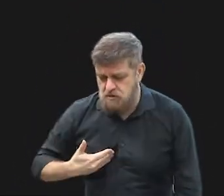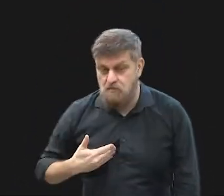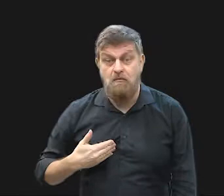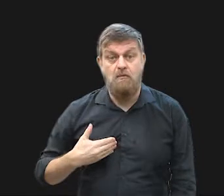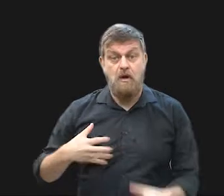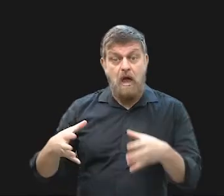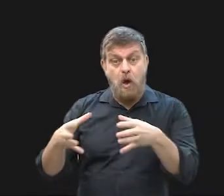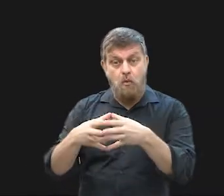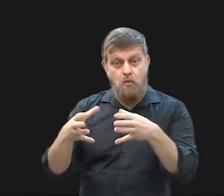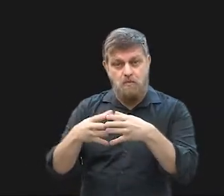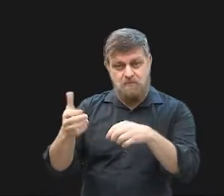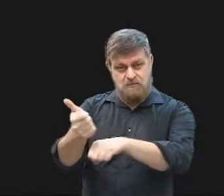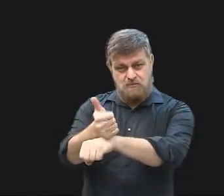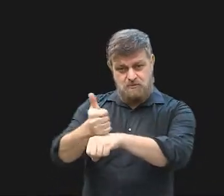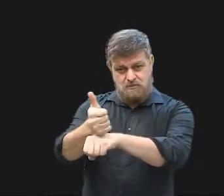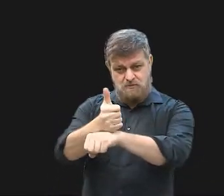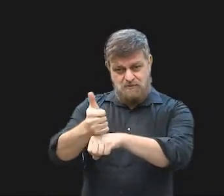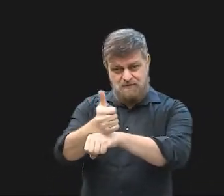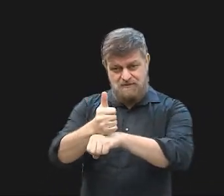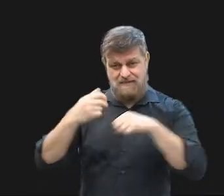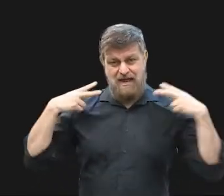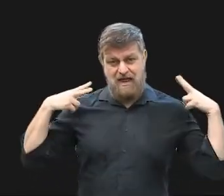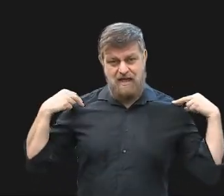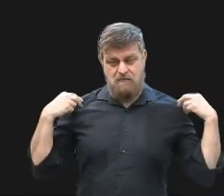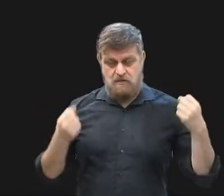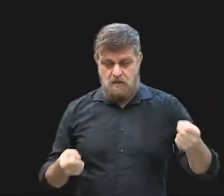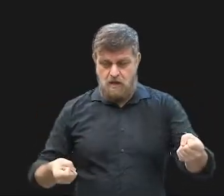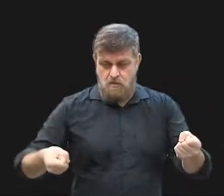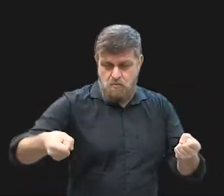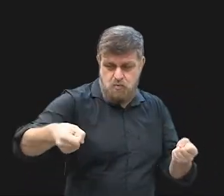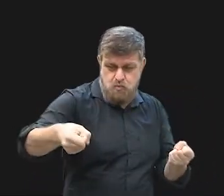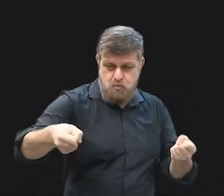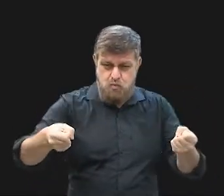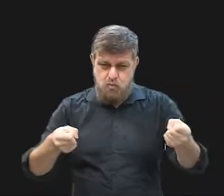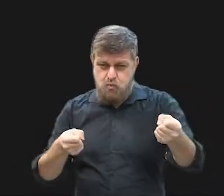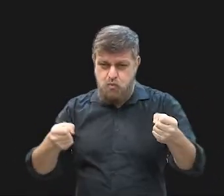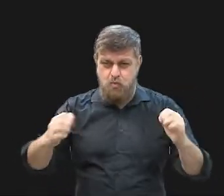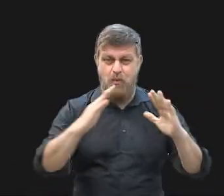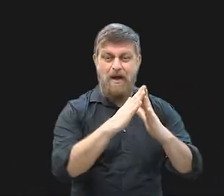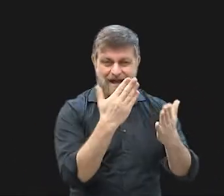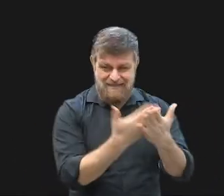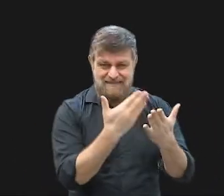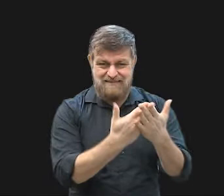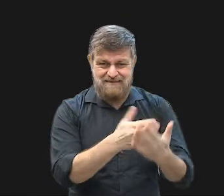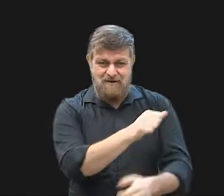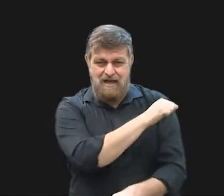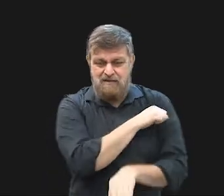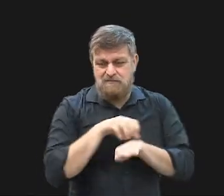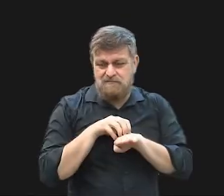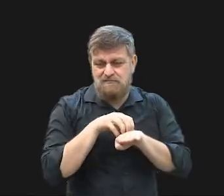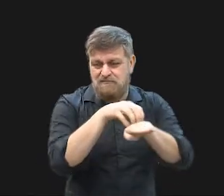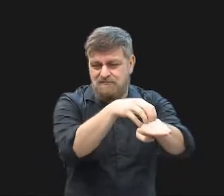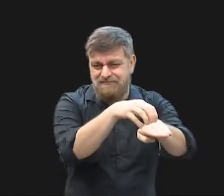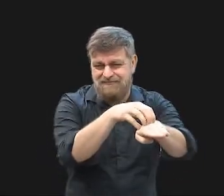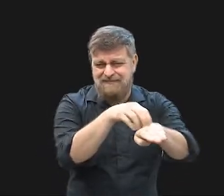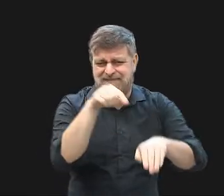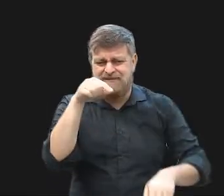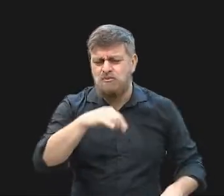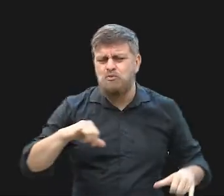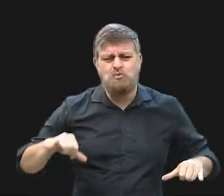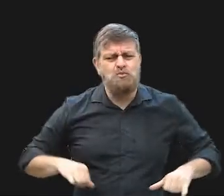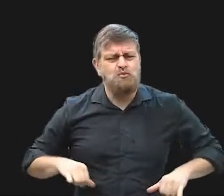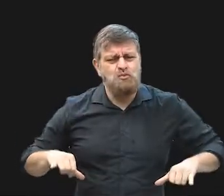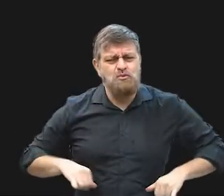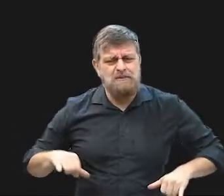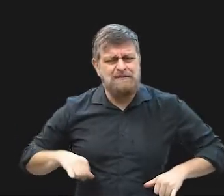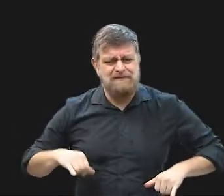classe dos transportes escolares, né, que obviamente eles foram afetados diretamente com a